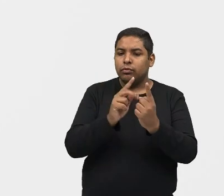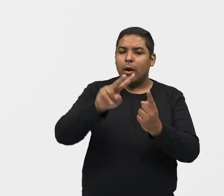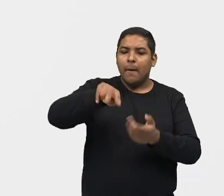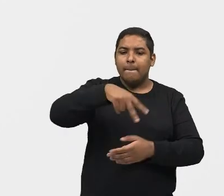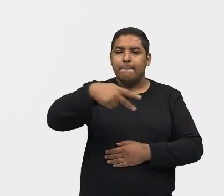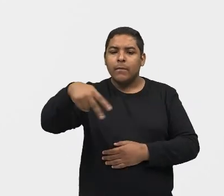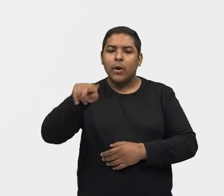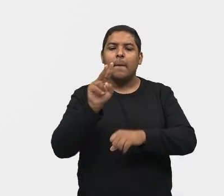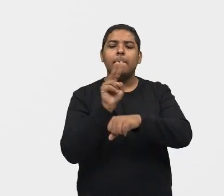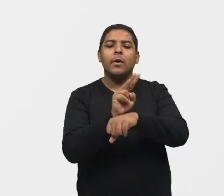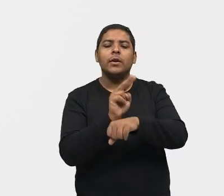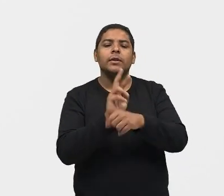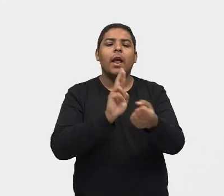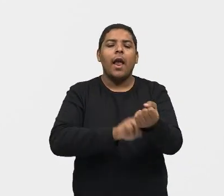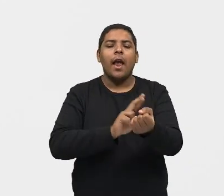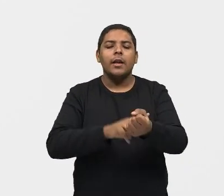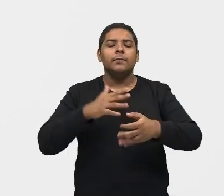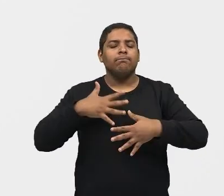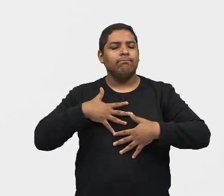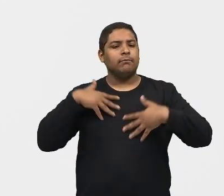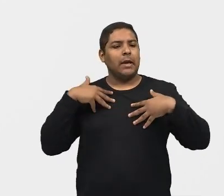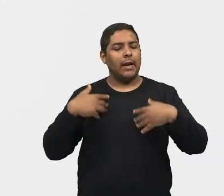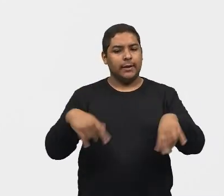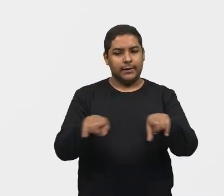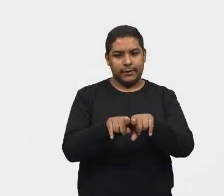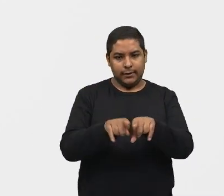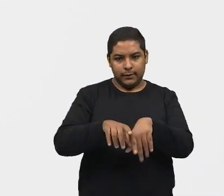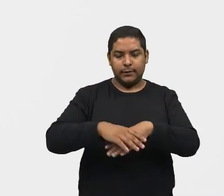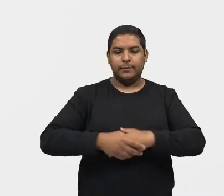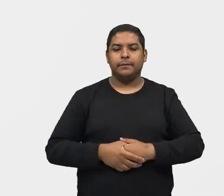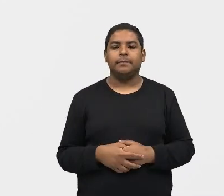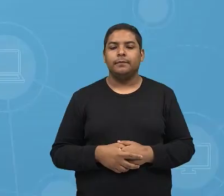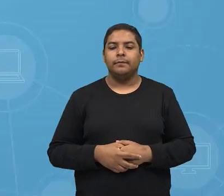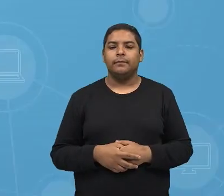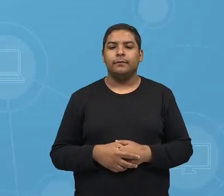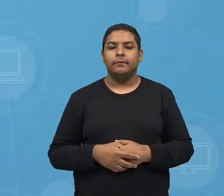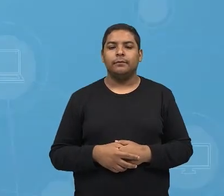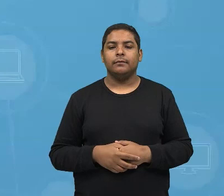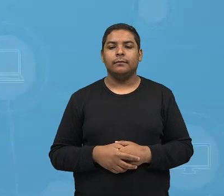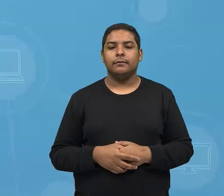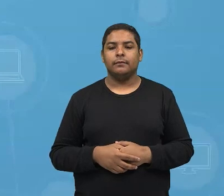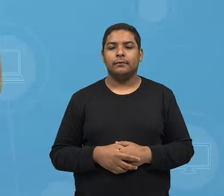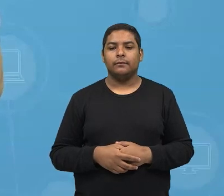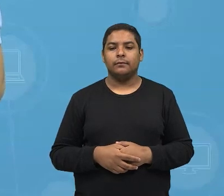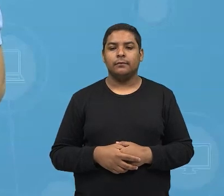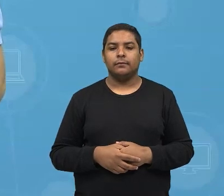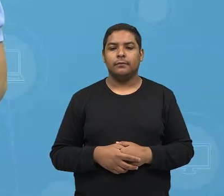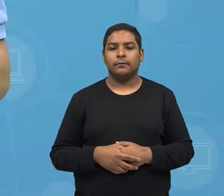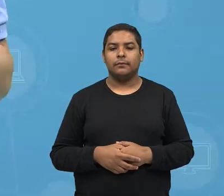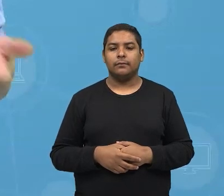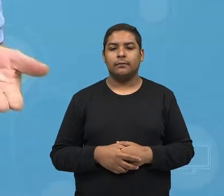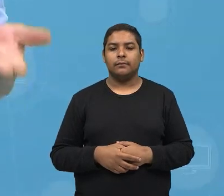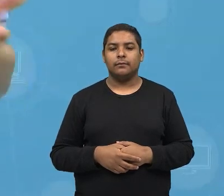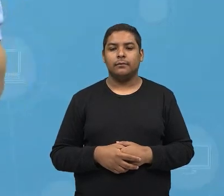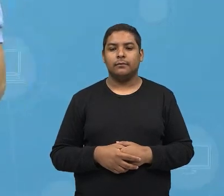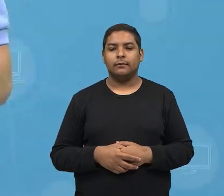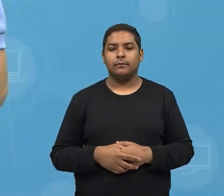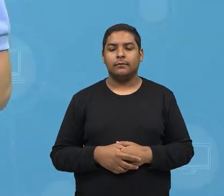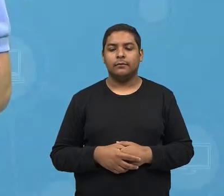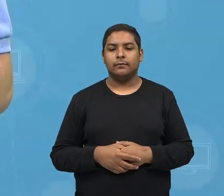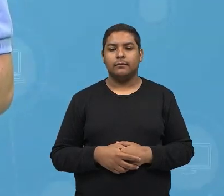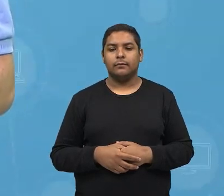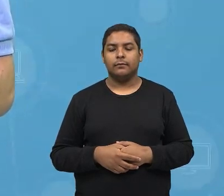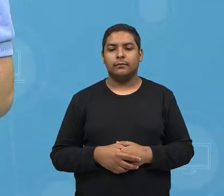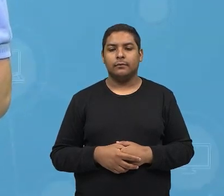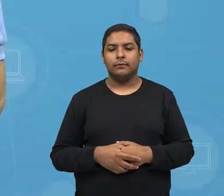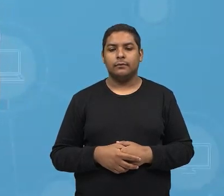proteção, ritmo e elegância. Muito bem. E aí nós vamos para a nossa próxima questão. Qual seria